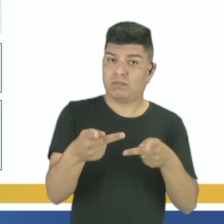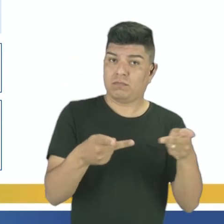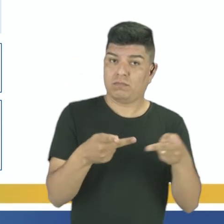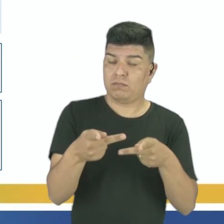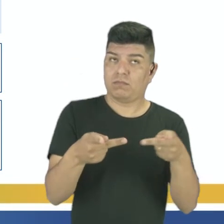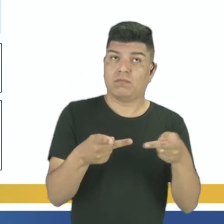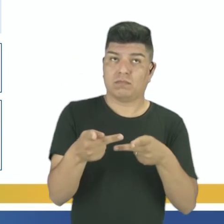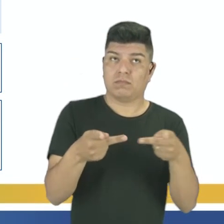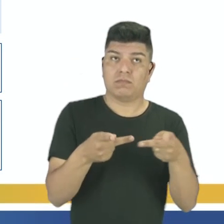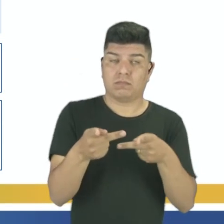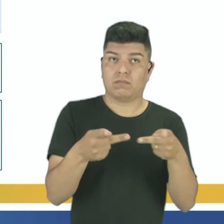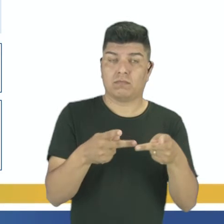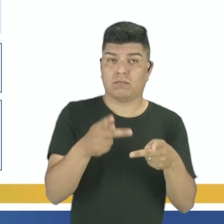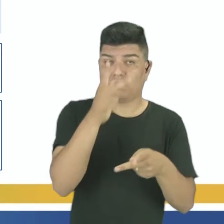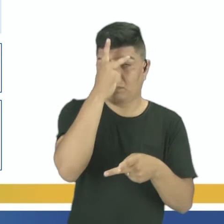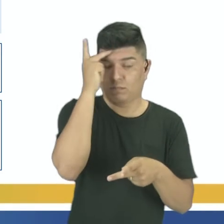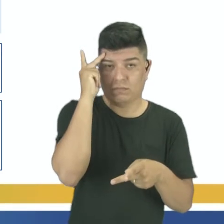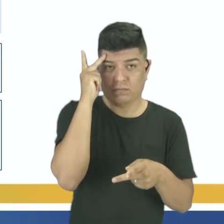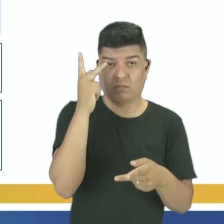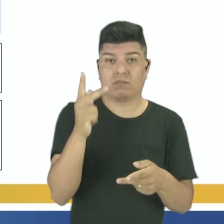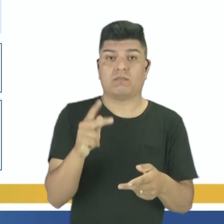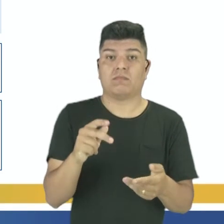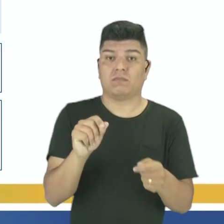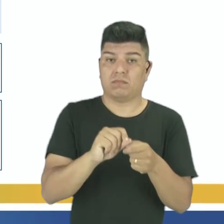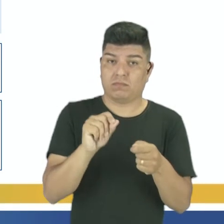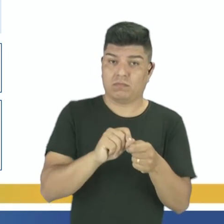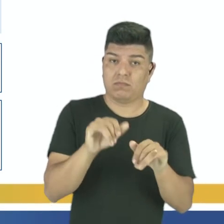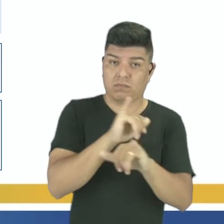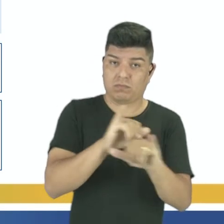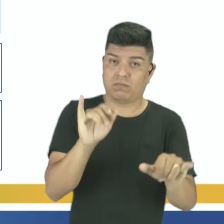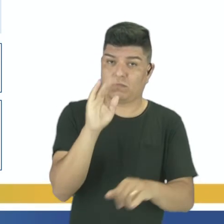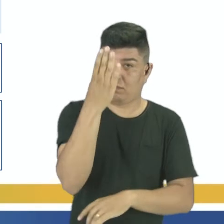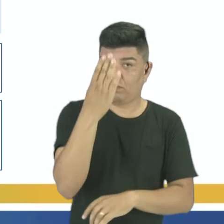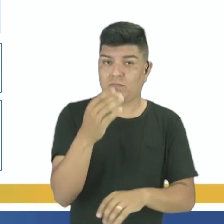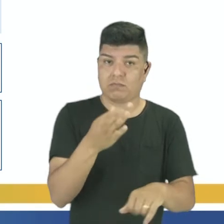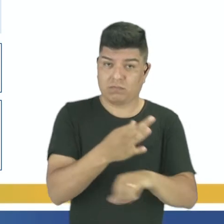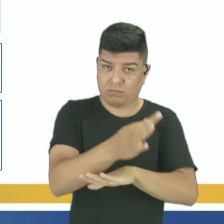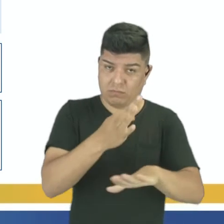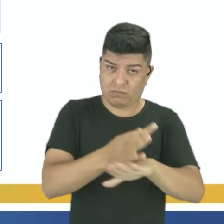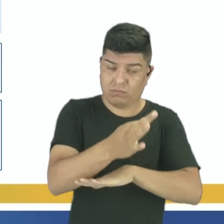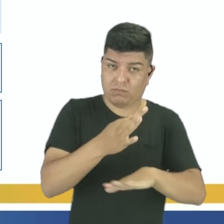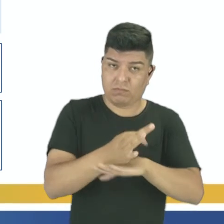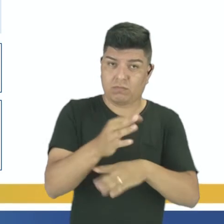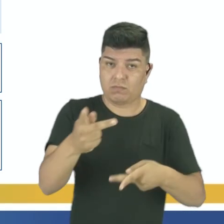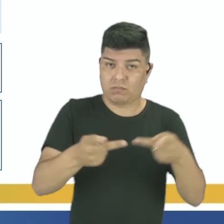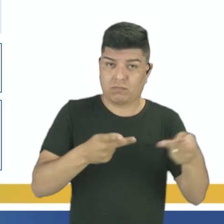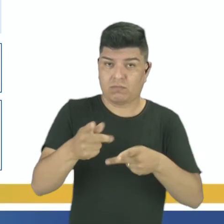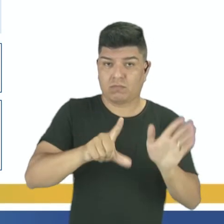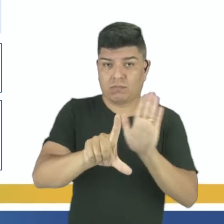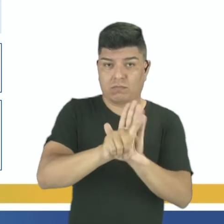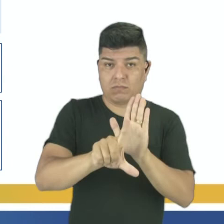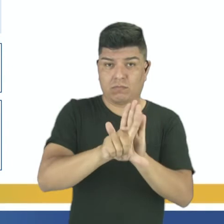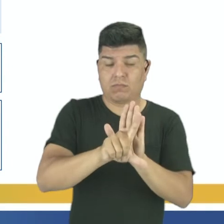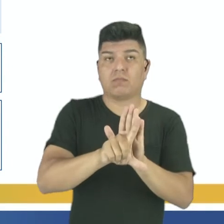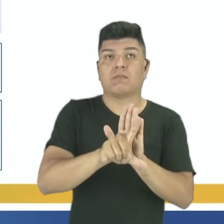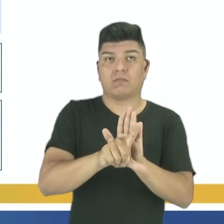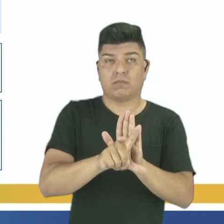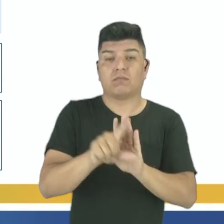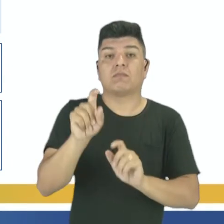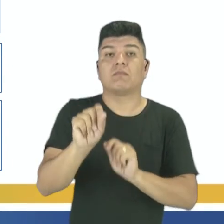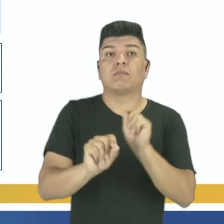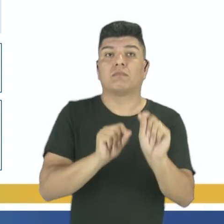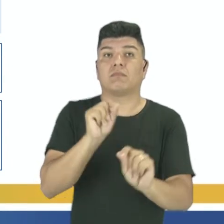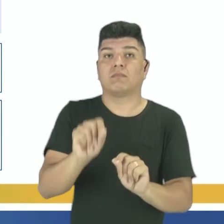punir pessoas que fazem fake news. Nesses trechos, a reportagem apresenta o projeto de lei, né, que